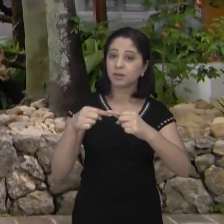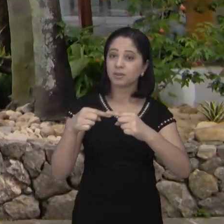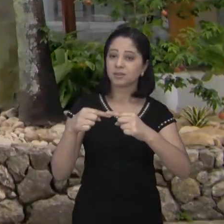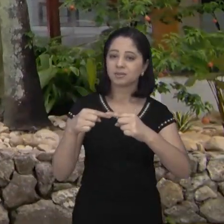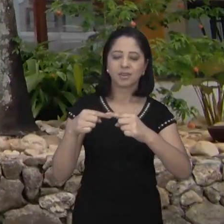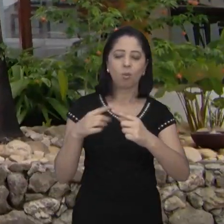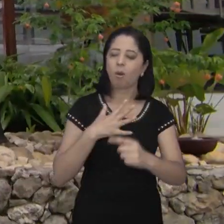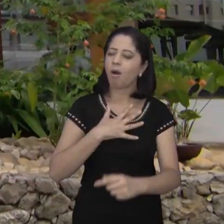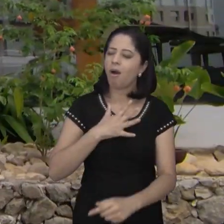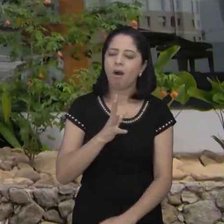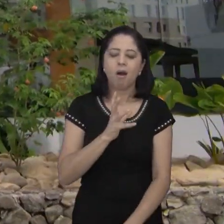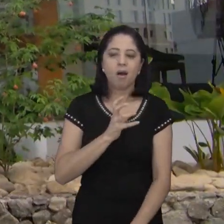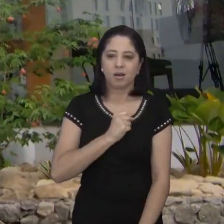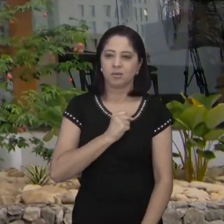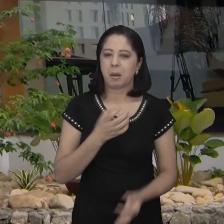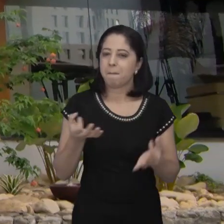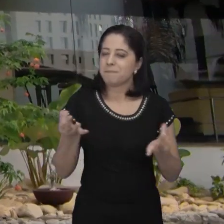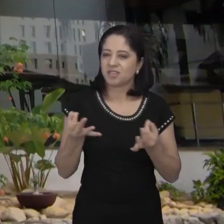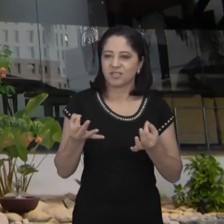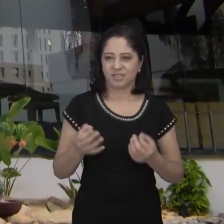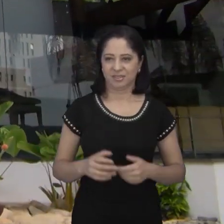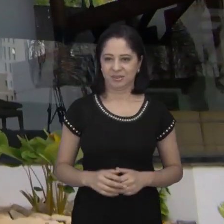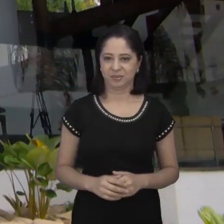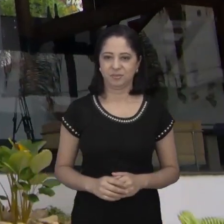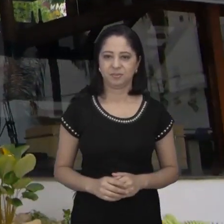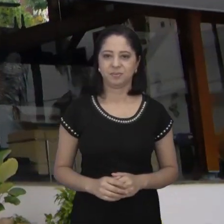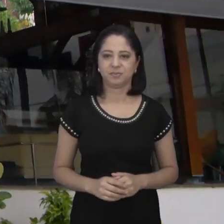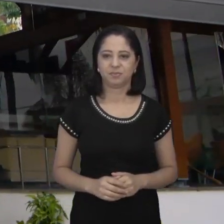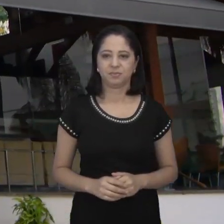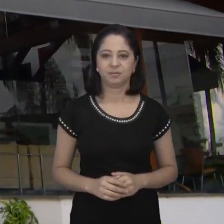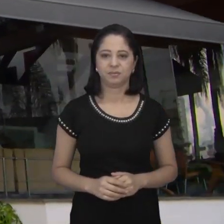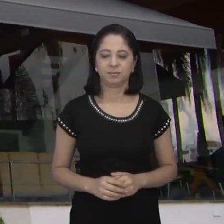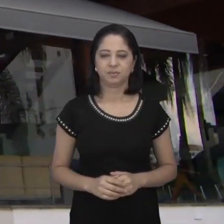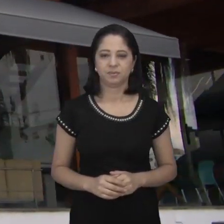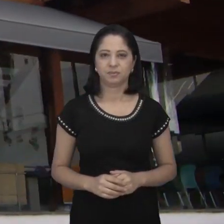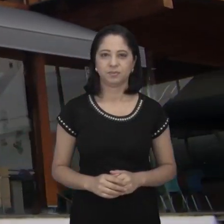isso. Para mim é tudo, né? Então, é perfeito.